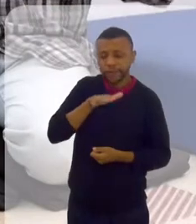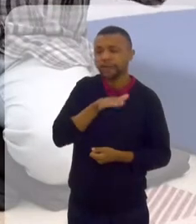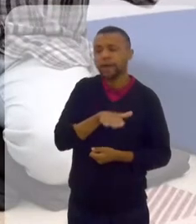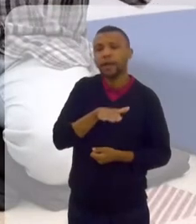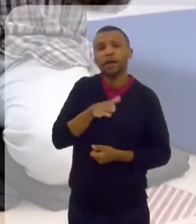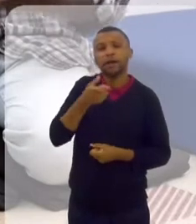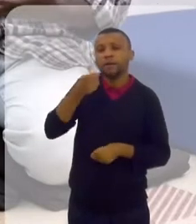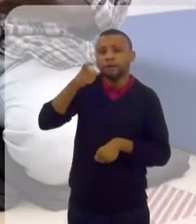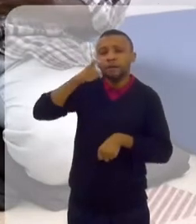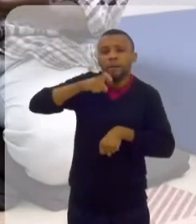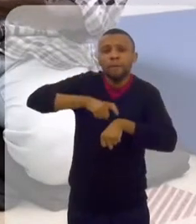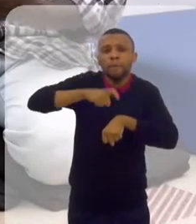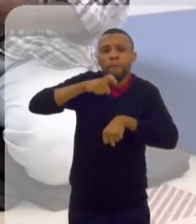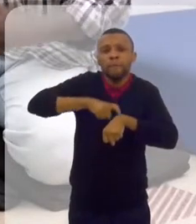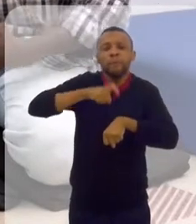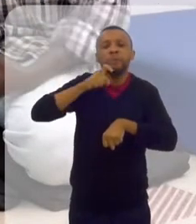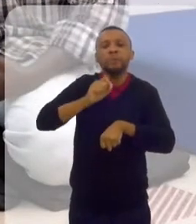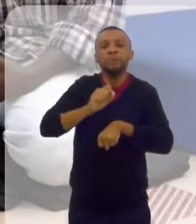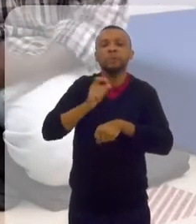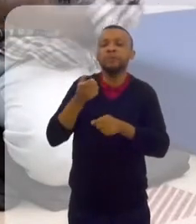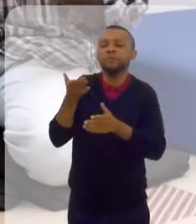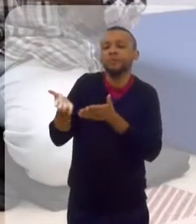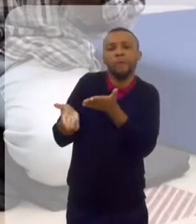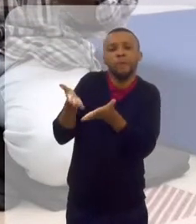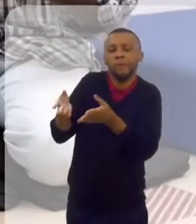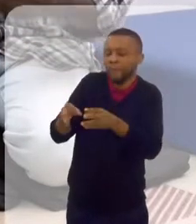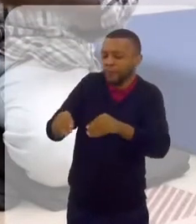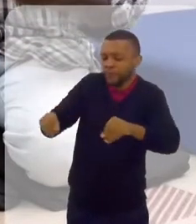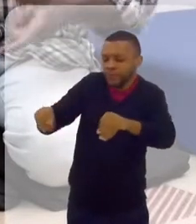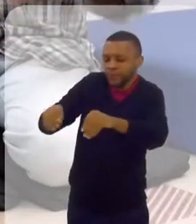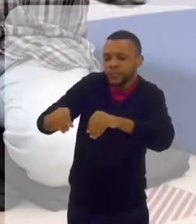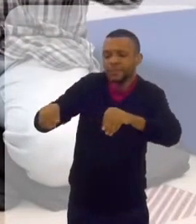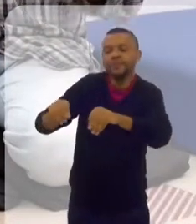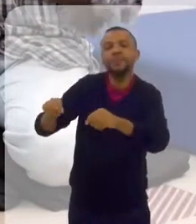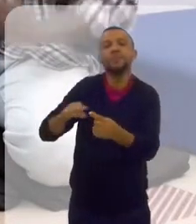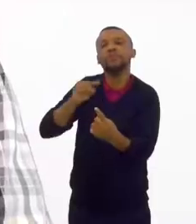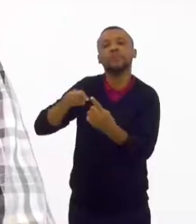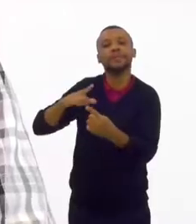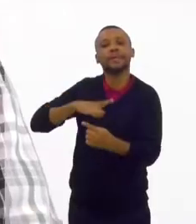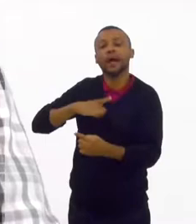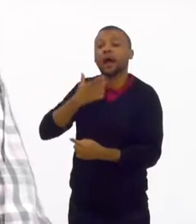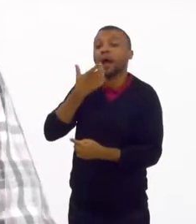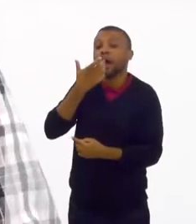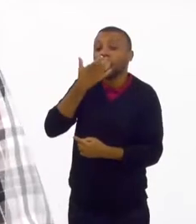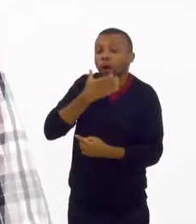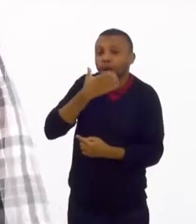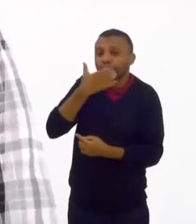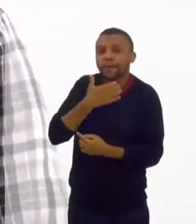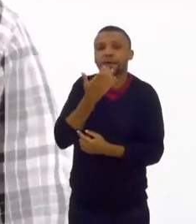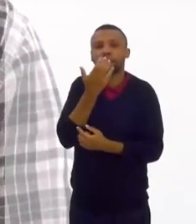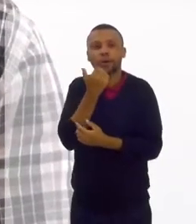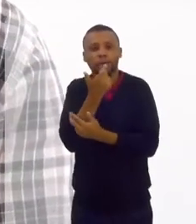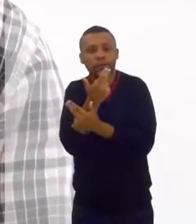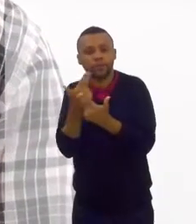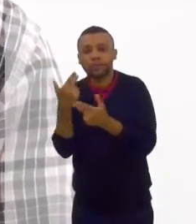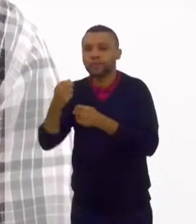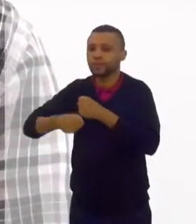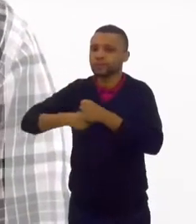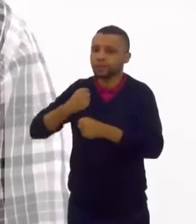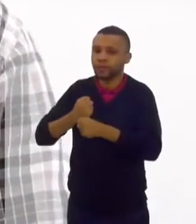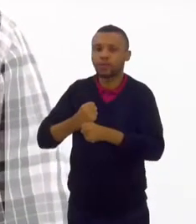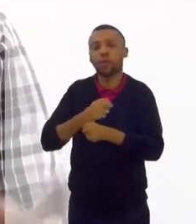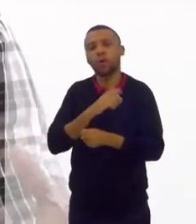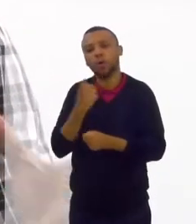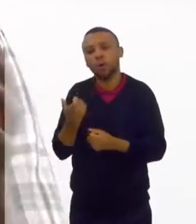faziam? Talvez no momento do cultivo, eles vão cultivar a terra para ter um alimento durante o resto do ano. Ou entrar